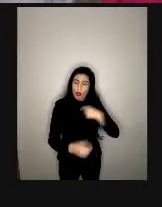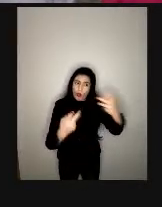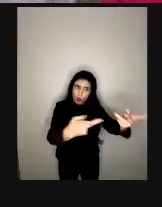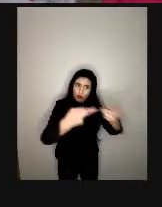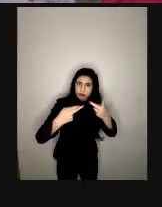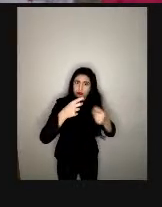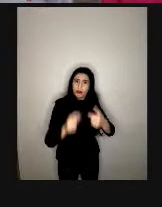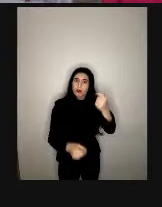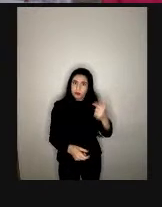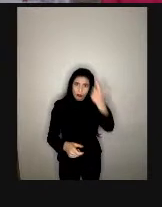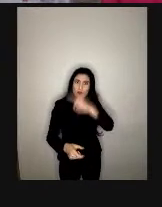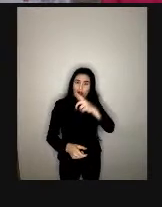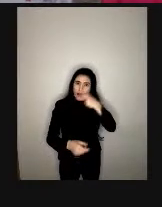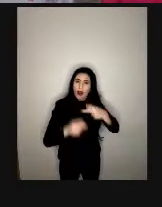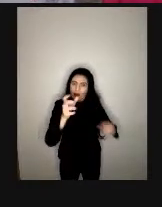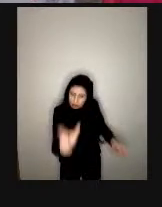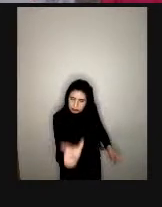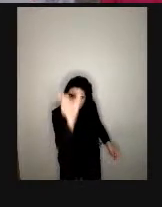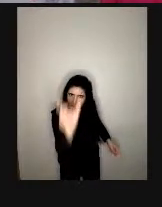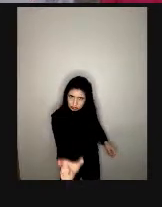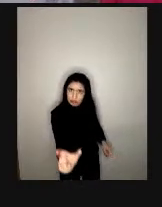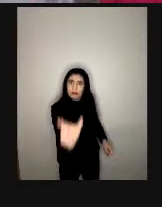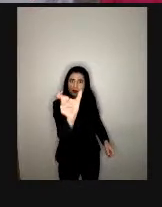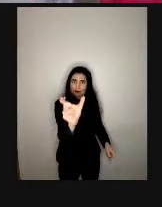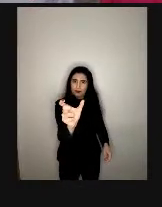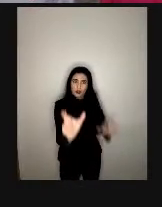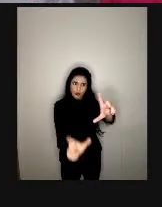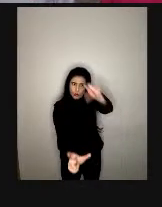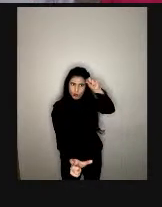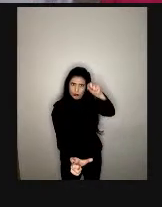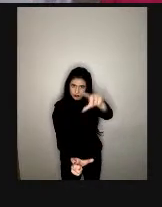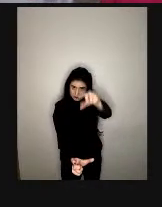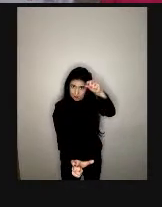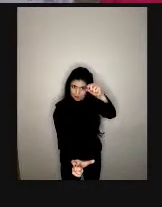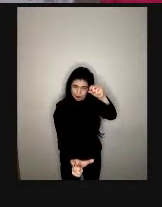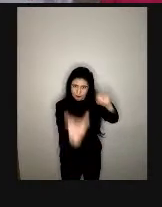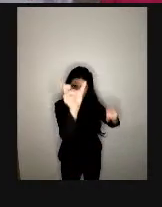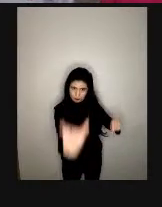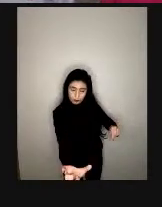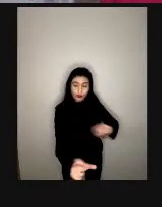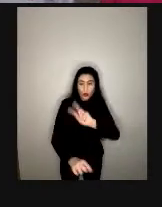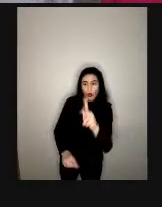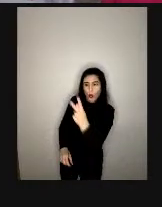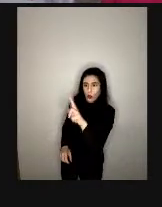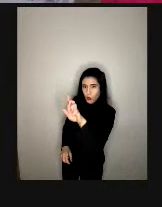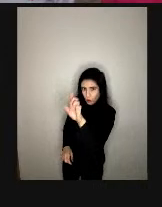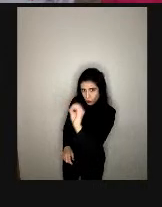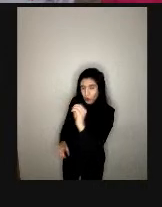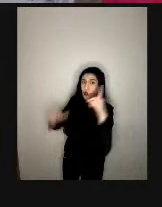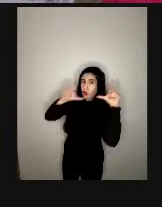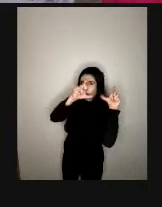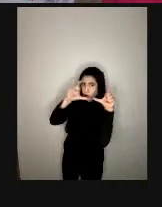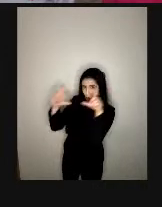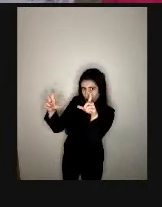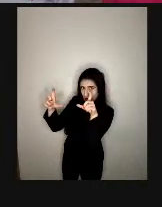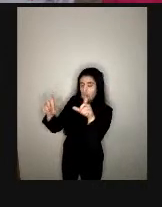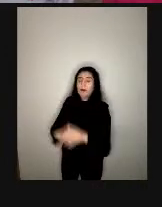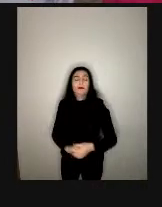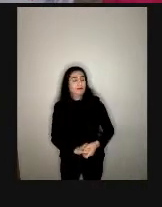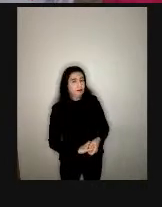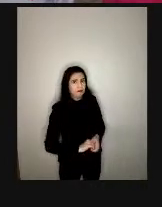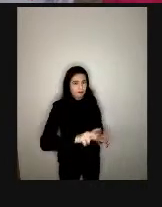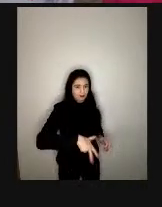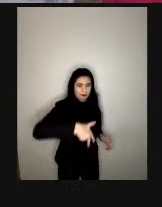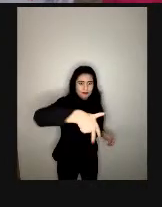frente, representando todo mundo, e o Hugo estava aqui tirando a foto. E aí eles estavam com o folder